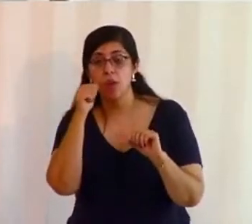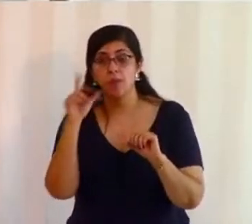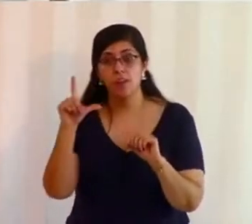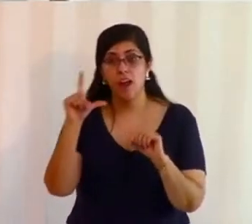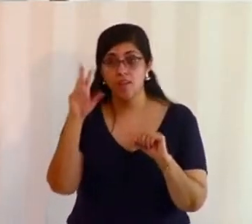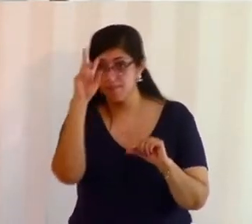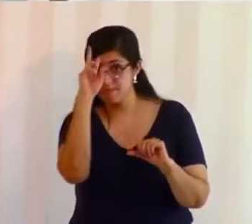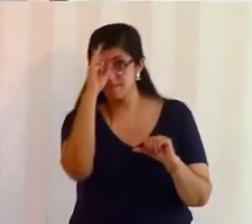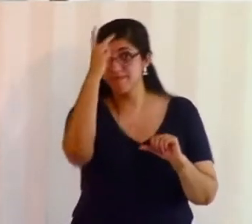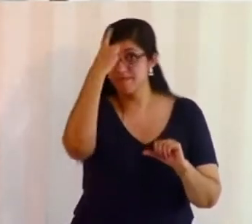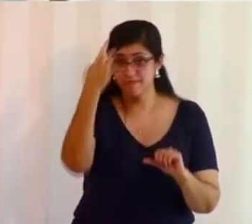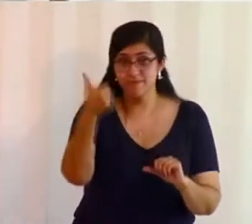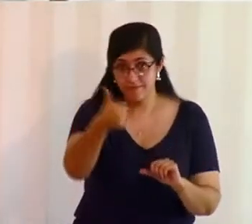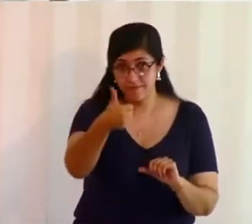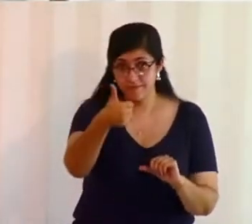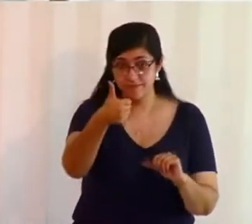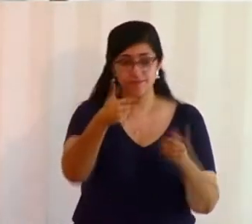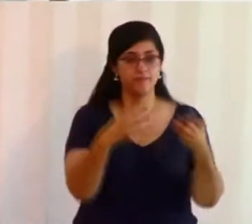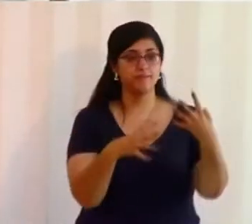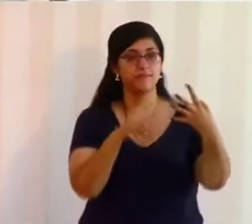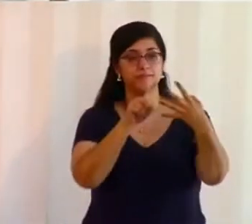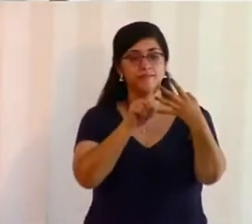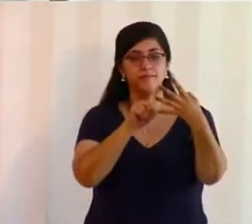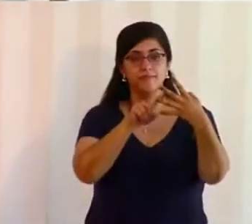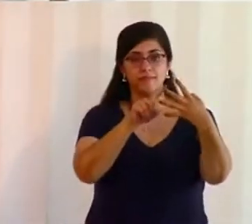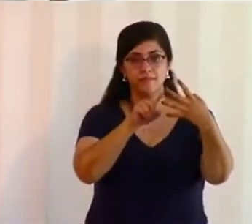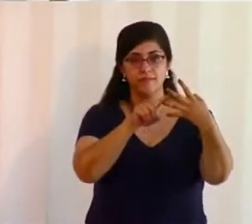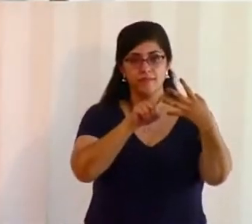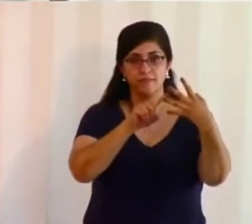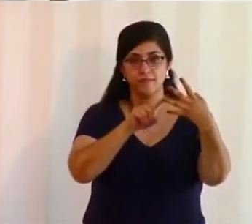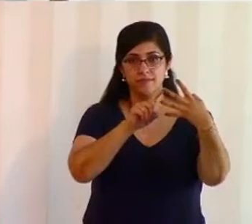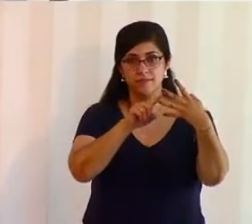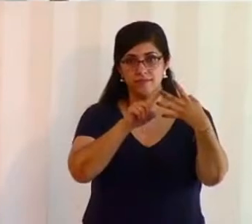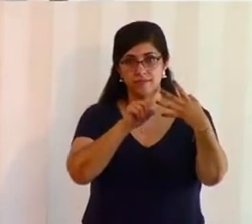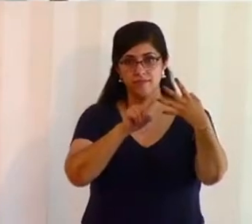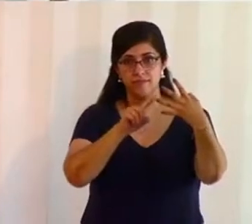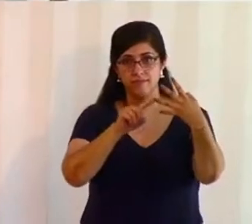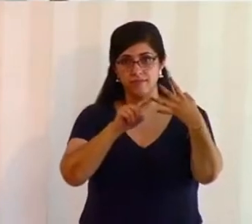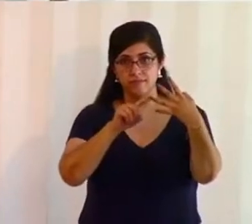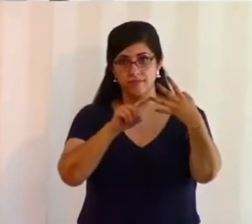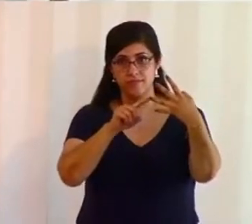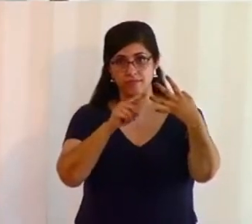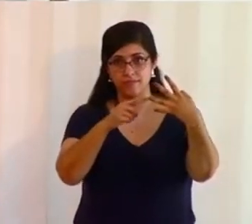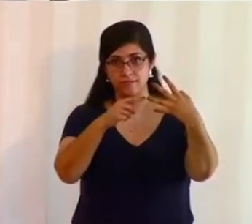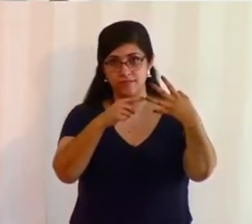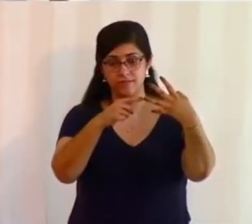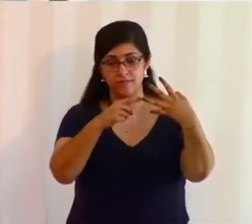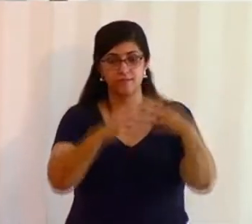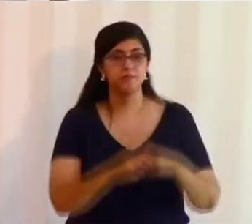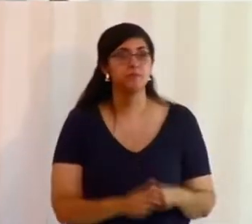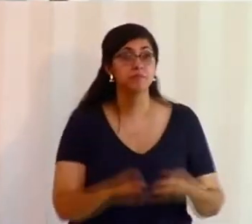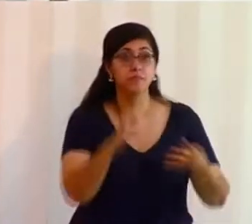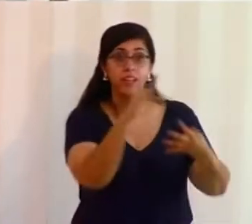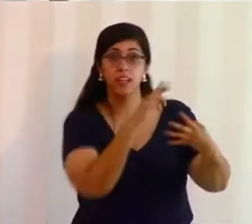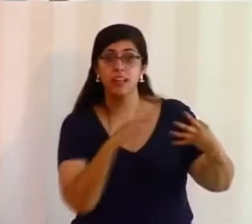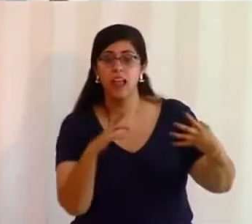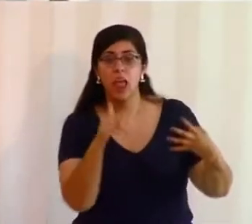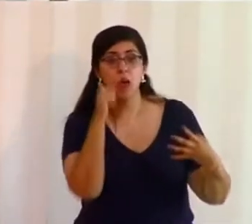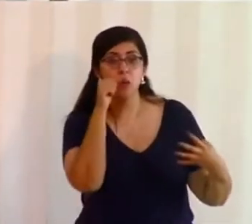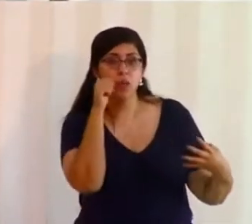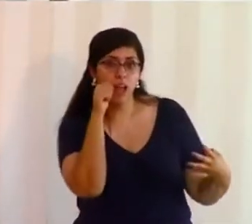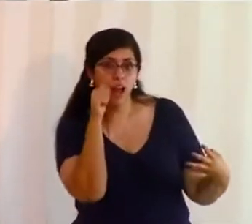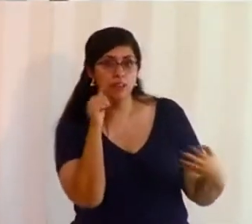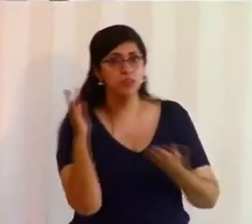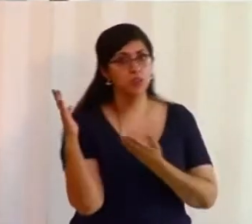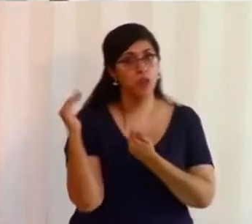terceiro quadrinho, abaixo aí, na sua folha do lado esquerdo, você vai desenhar uma moça que está próxima do apóstolo